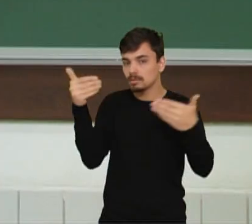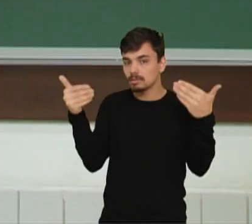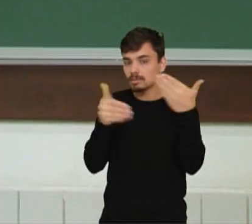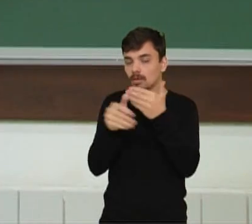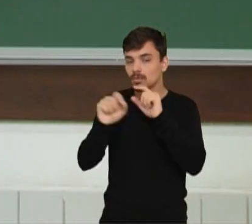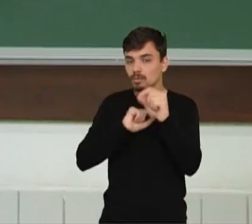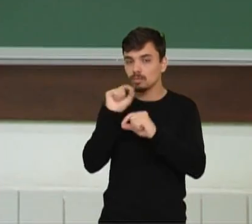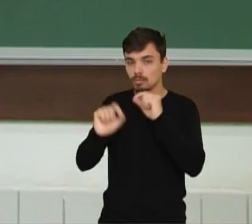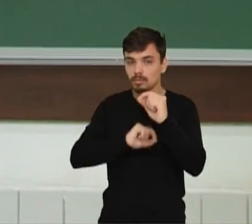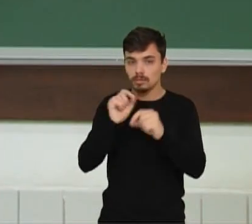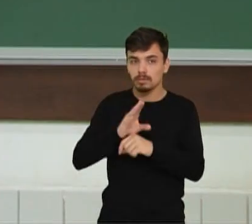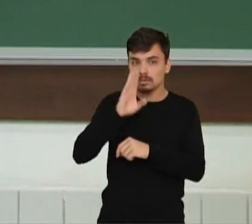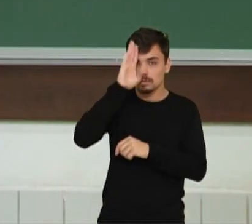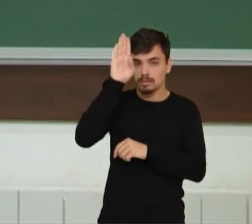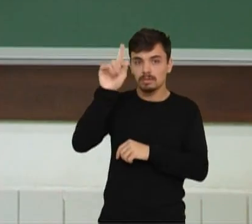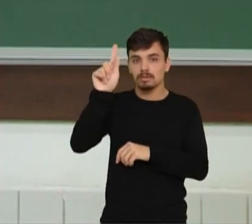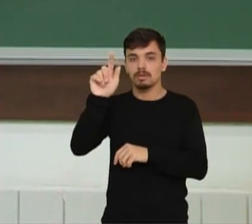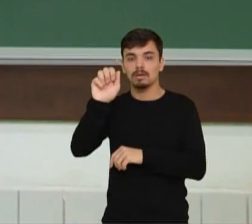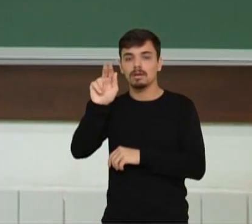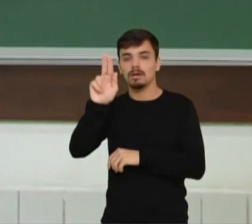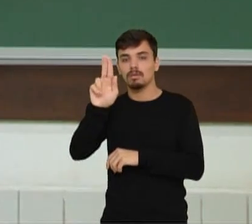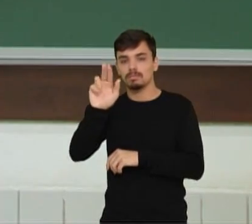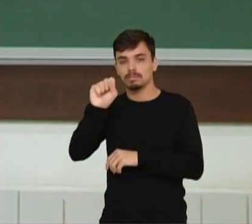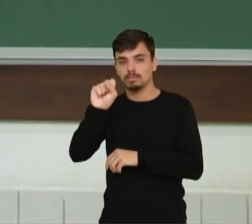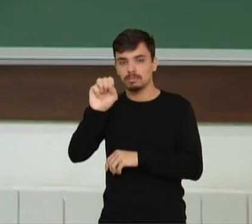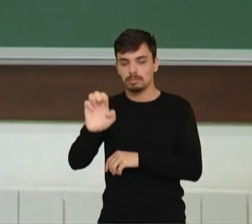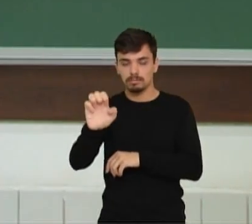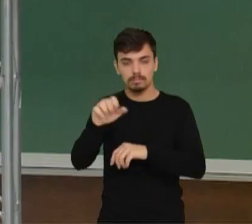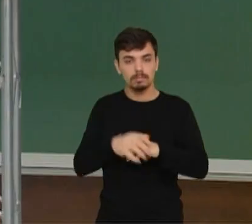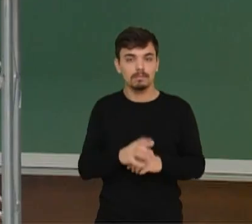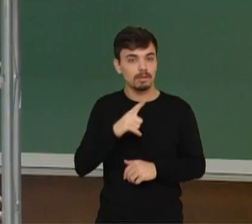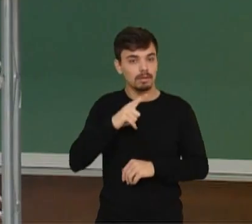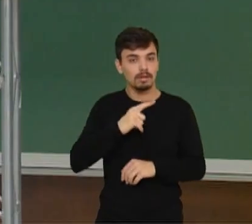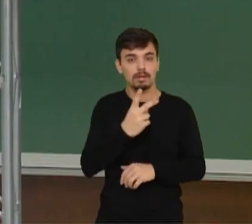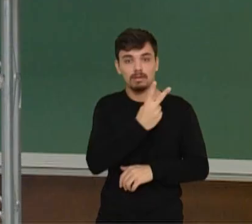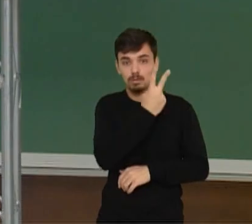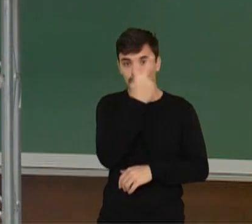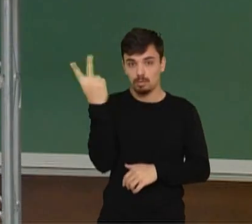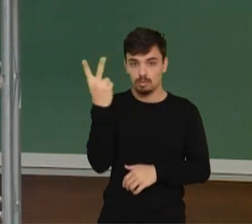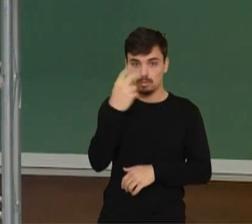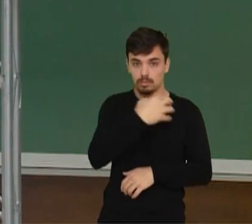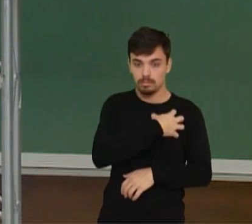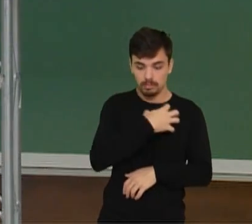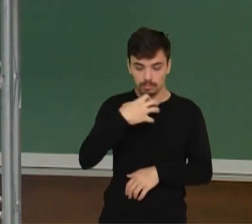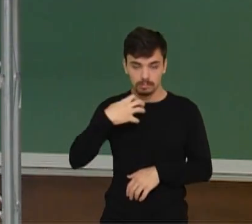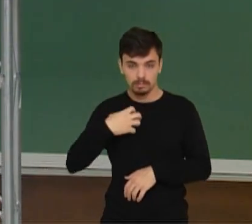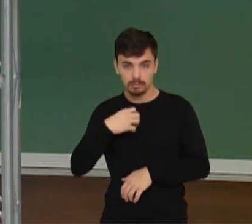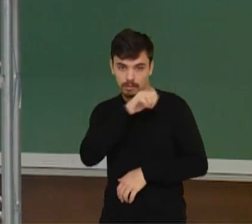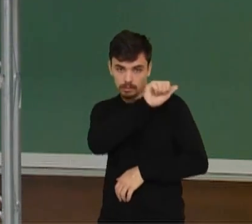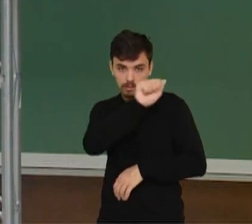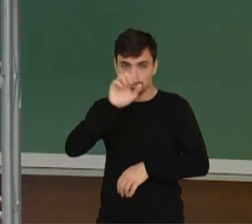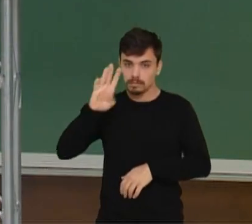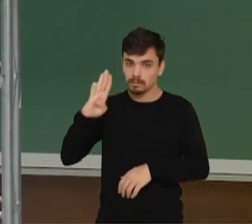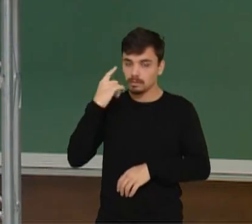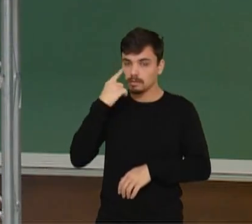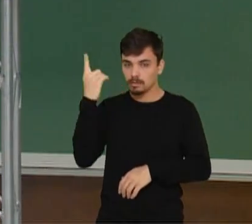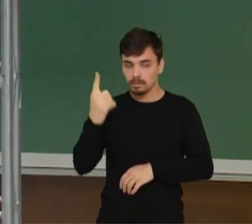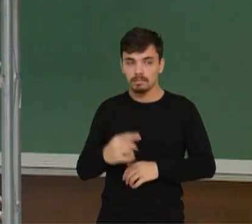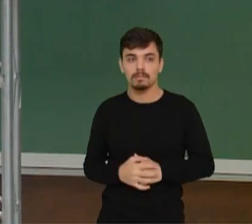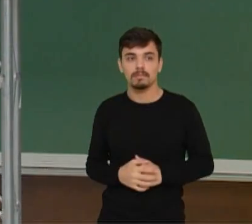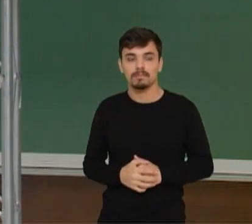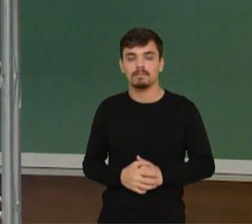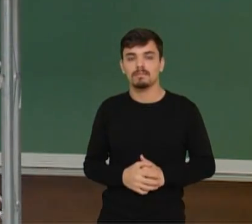para você do princípio de Gauss. O que é isso? Olha só. Tem 2 espécies, a espécie A e a espécie B, tá?